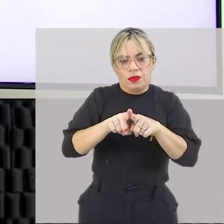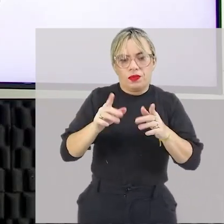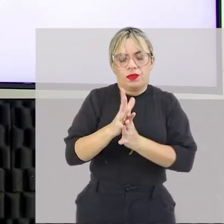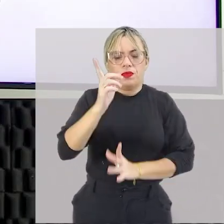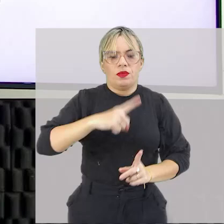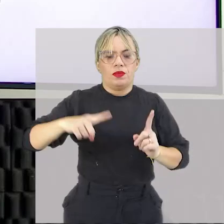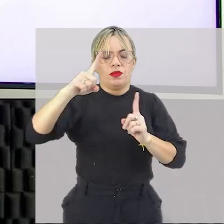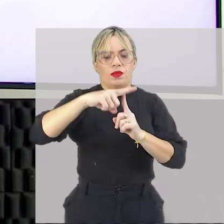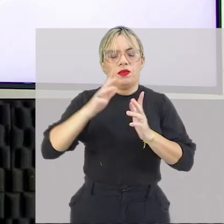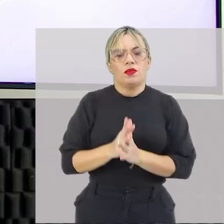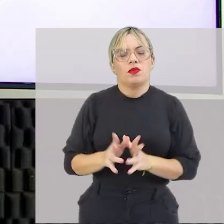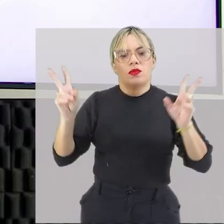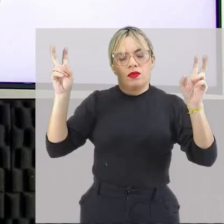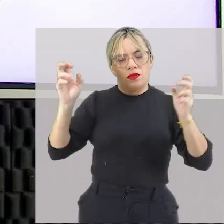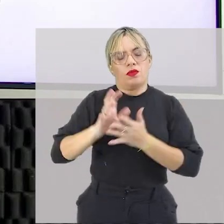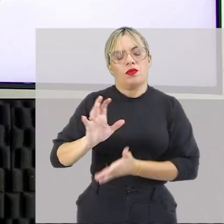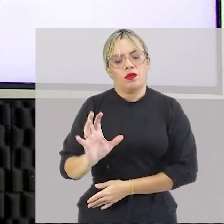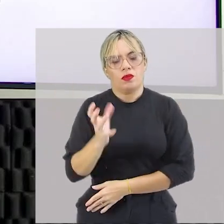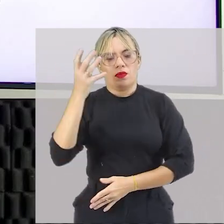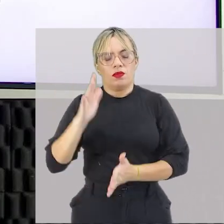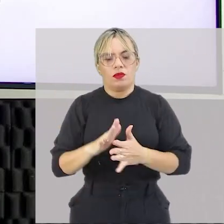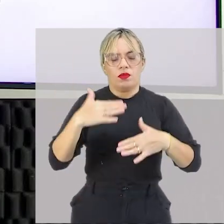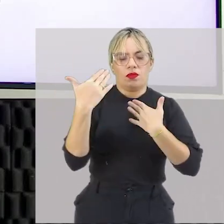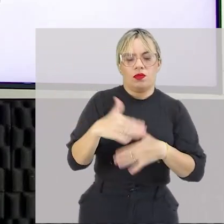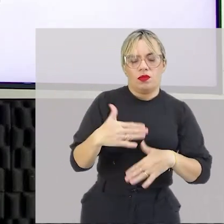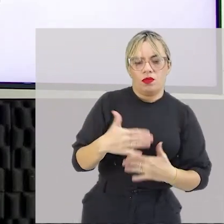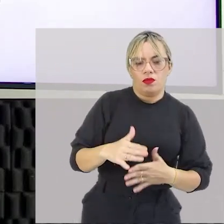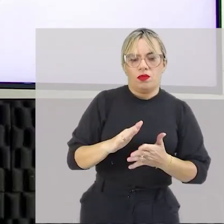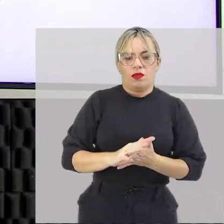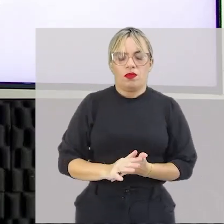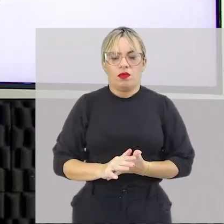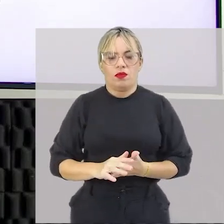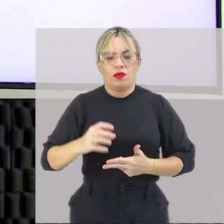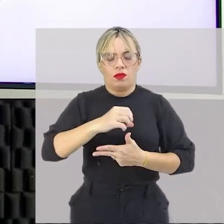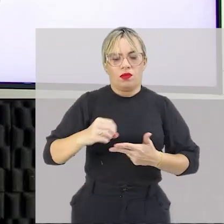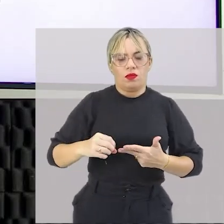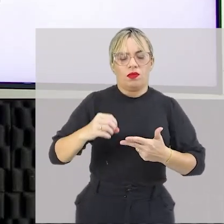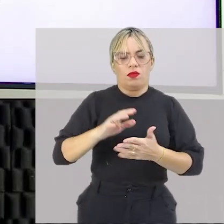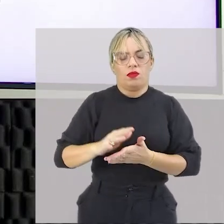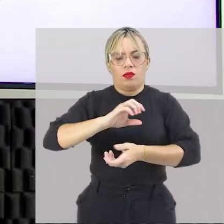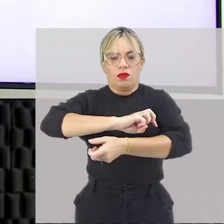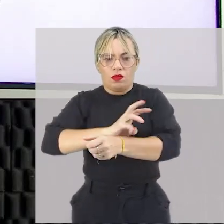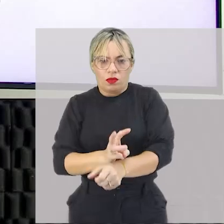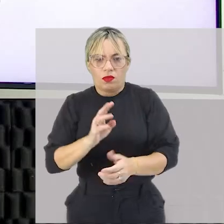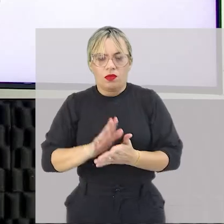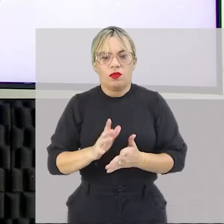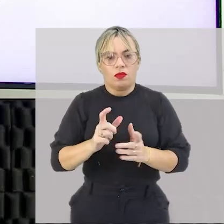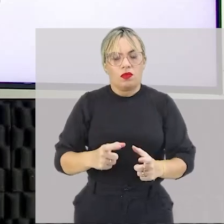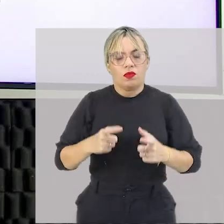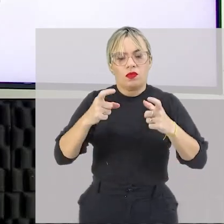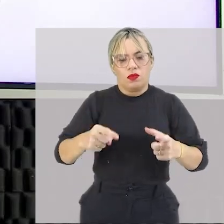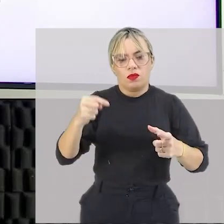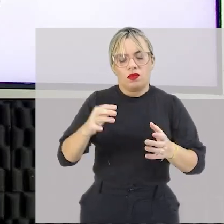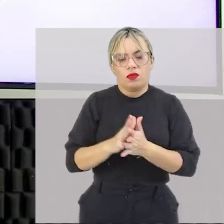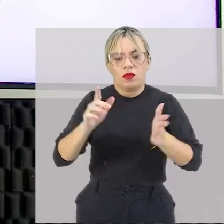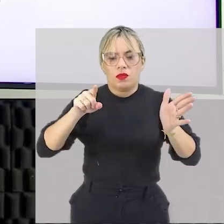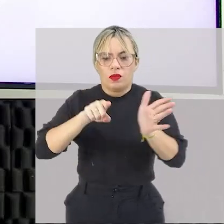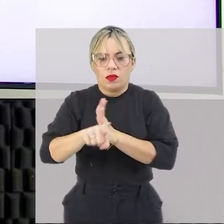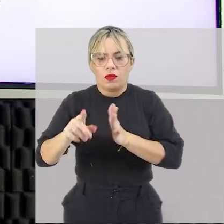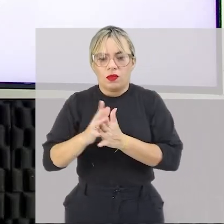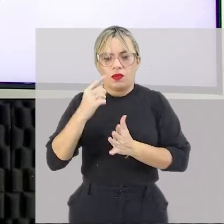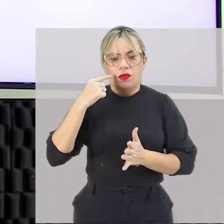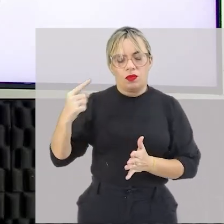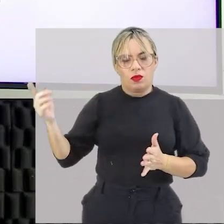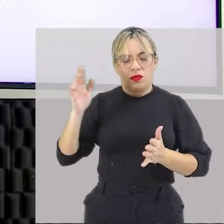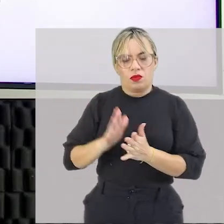de tema que é muito recorrente na prova, tanto o Enem quanto o EMA, tá? Então, fatalmente, você vai encontrar questões lá em novembro e